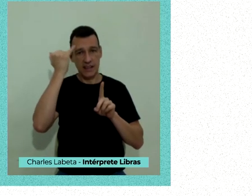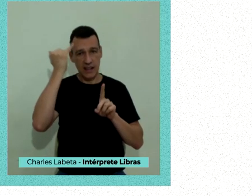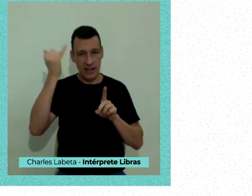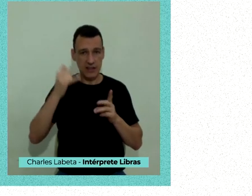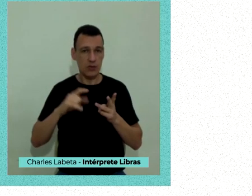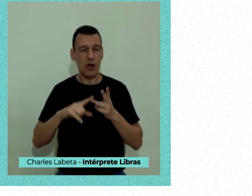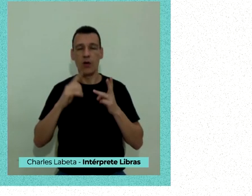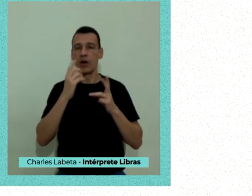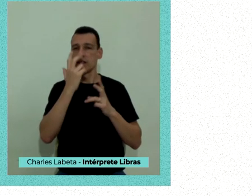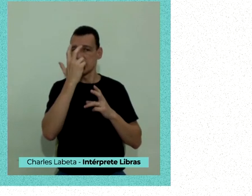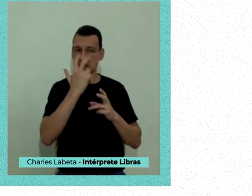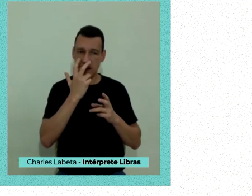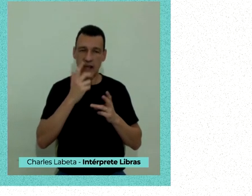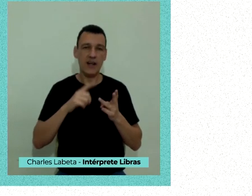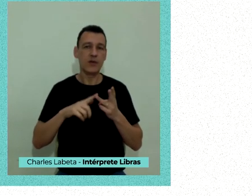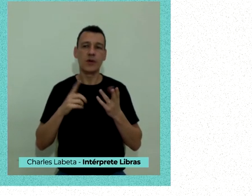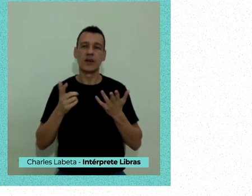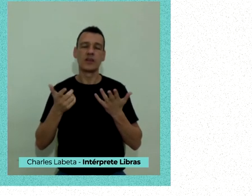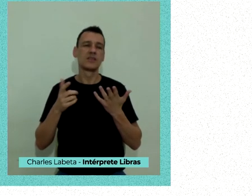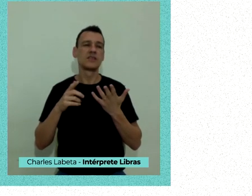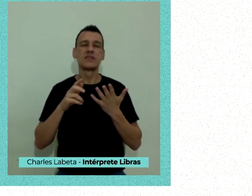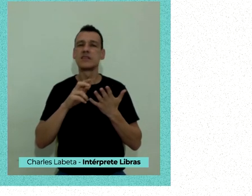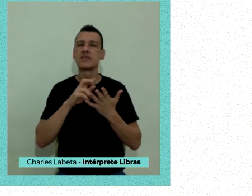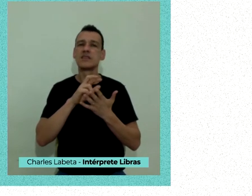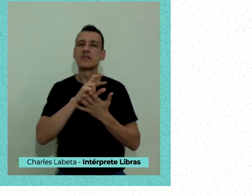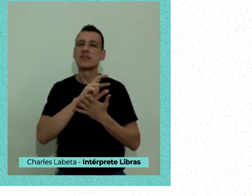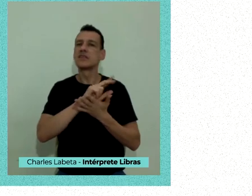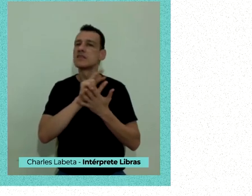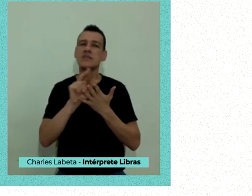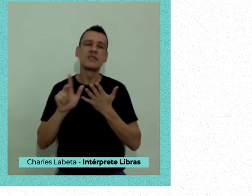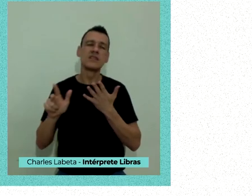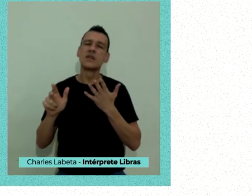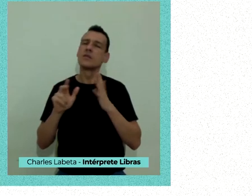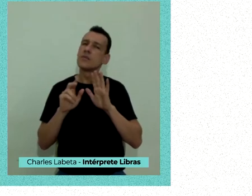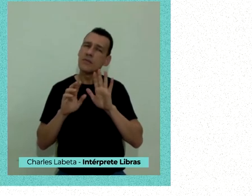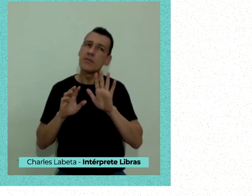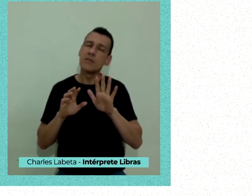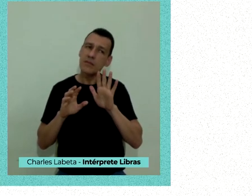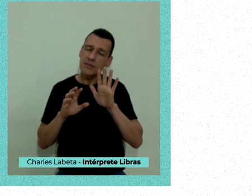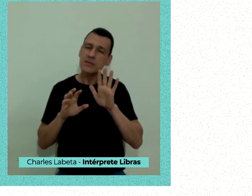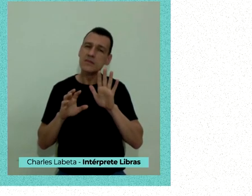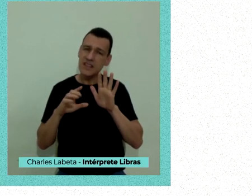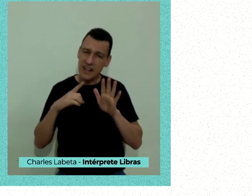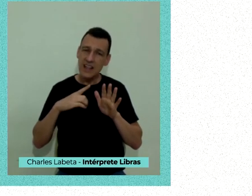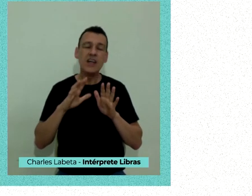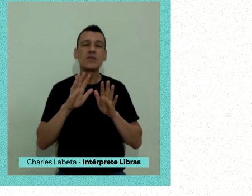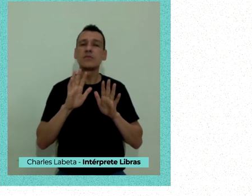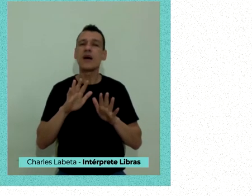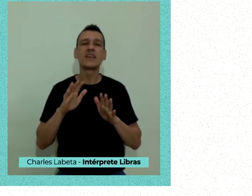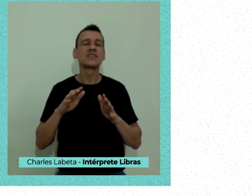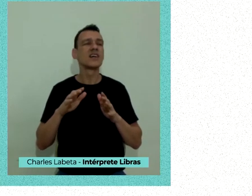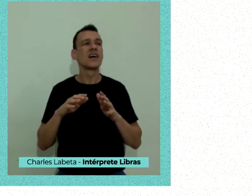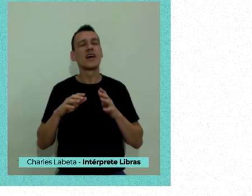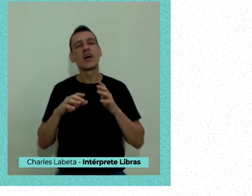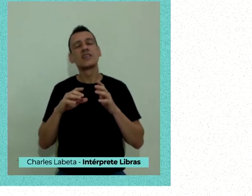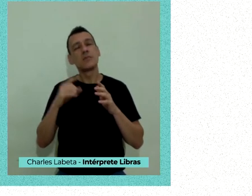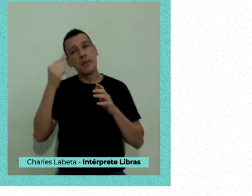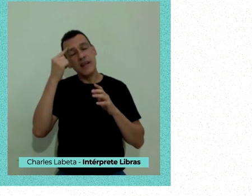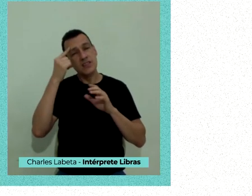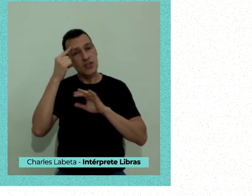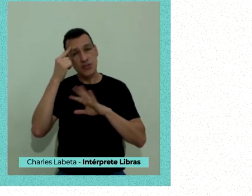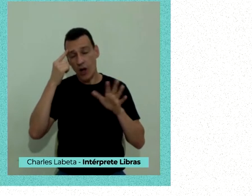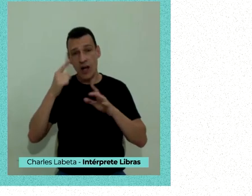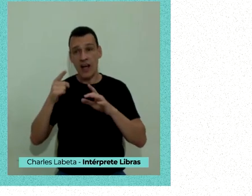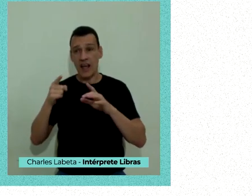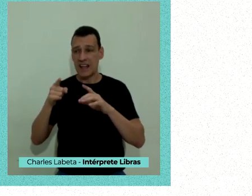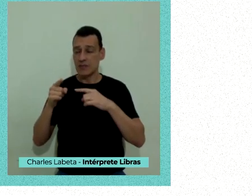cegos, o que, que é, ainda numa visão muito de transformar uma incapacidade numa possibilidade, como se